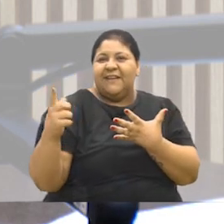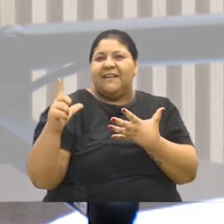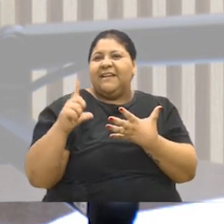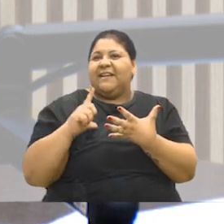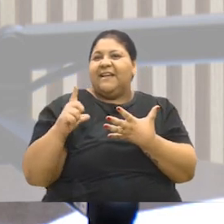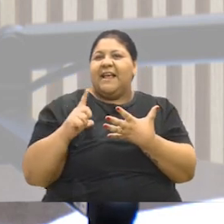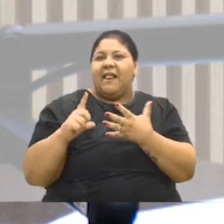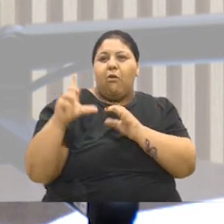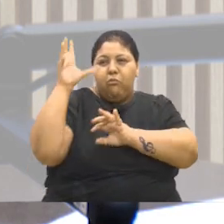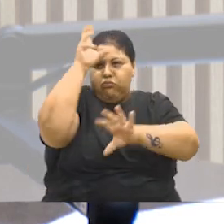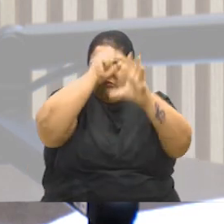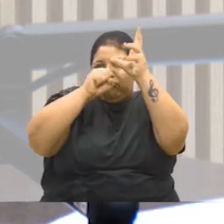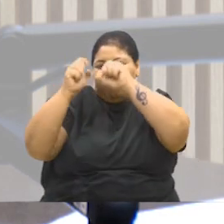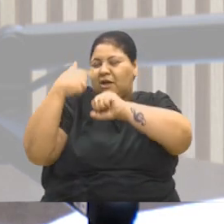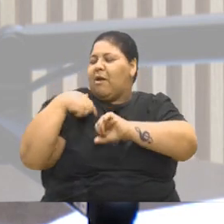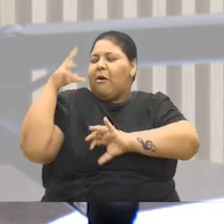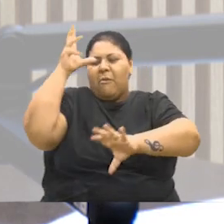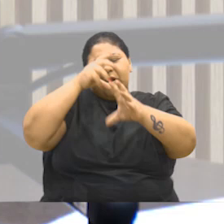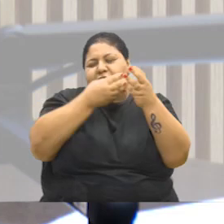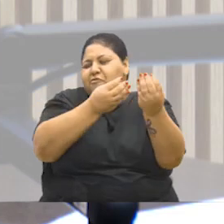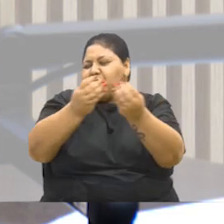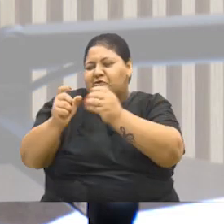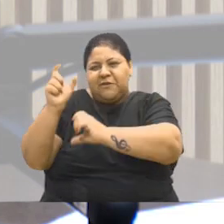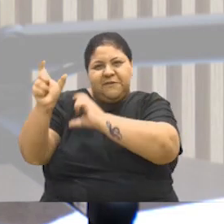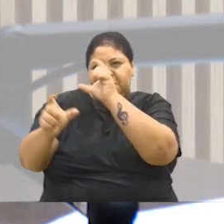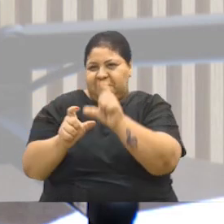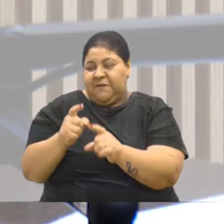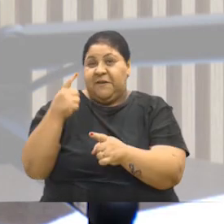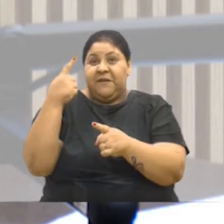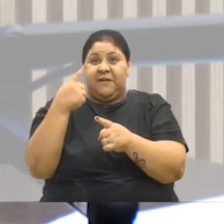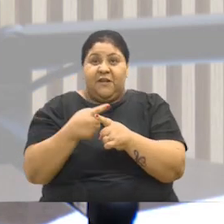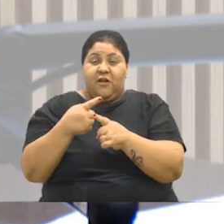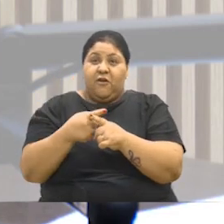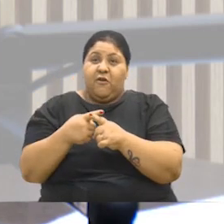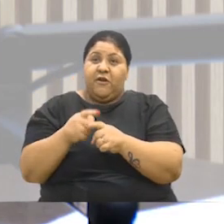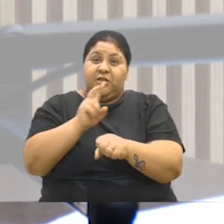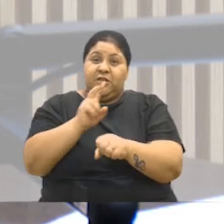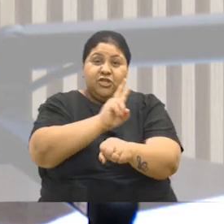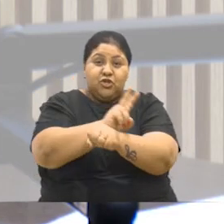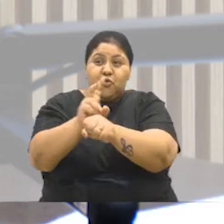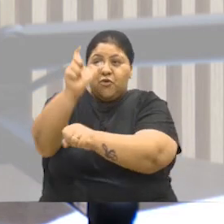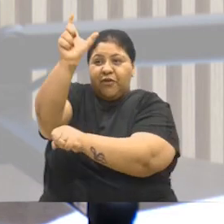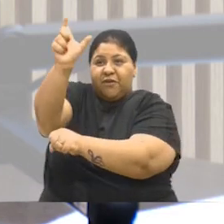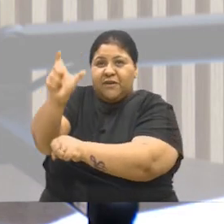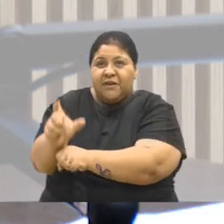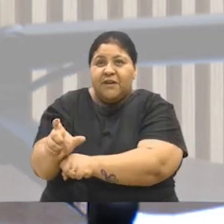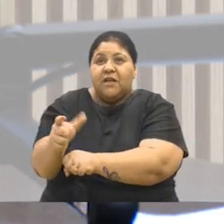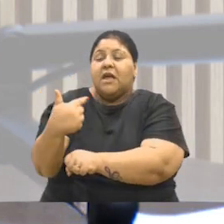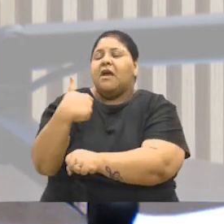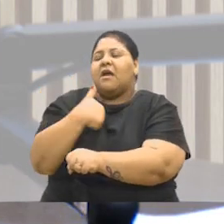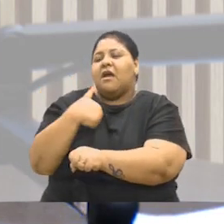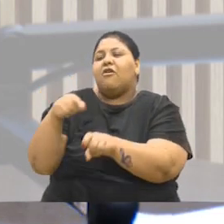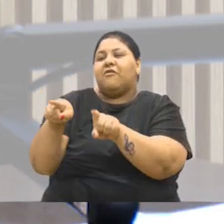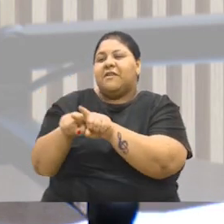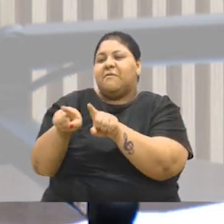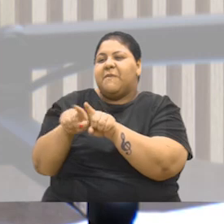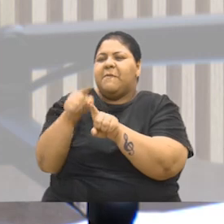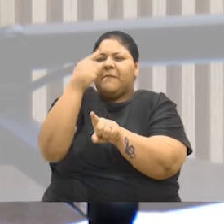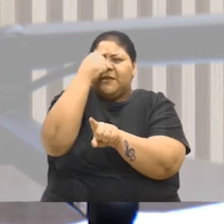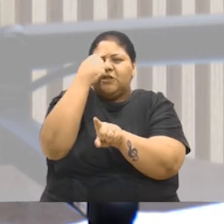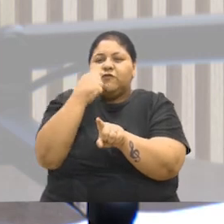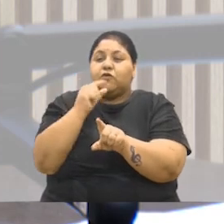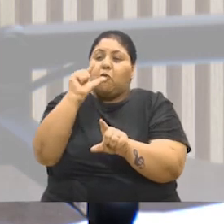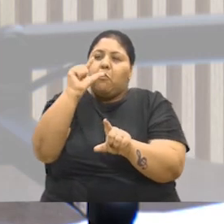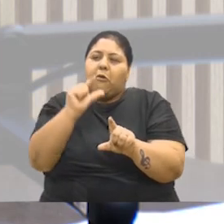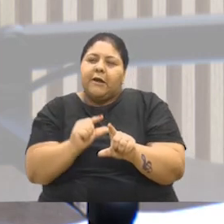aprendizado. Eu aprendo muito com elas. Porque quando a gente trata da outra pessoa, a gente diz, olha, eu também acabo me identificando um pouquinho aqui.